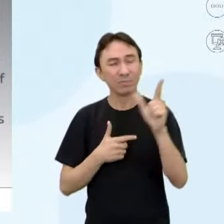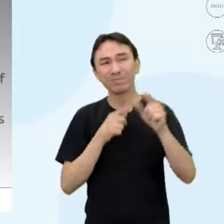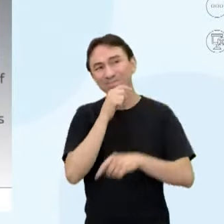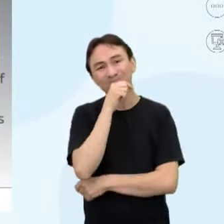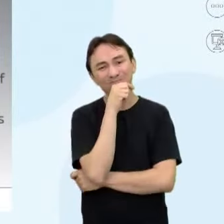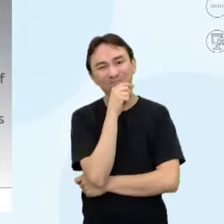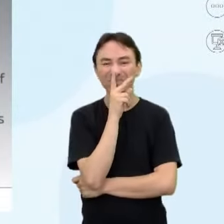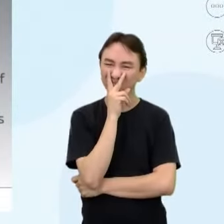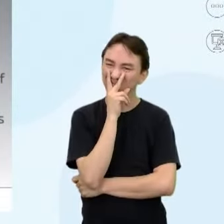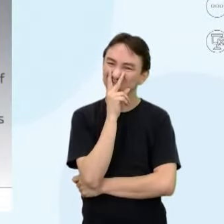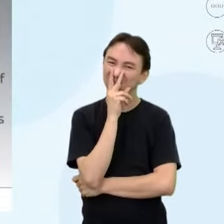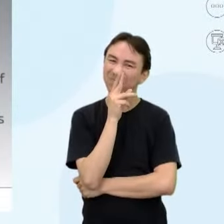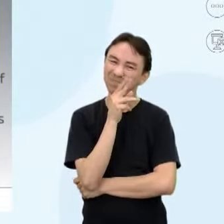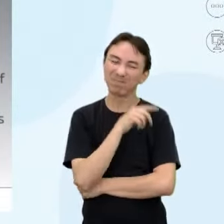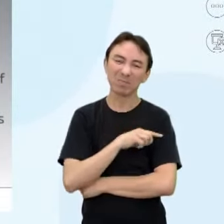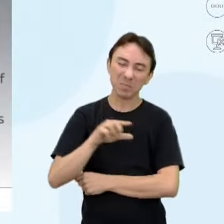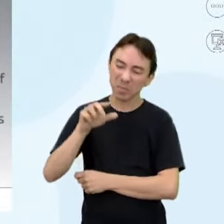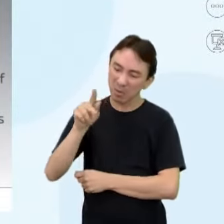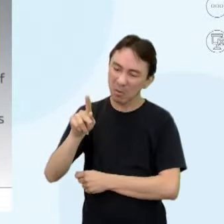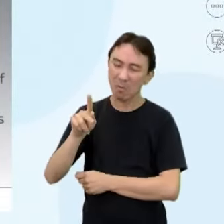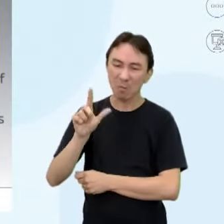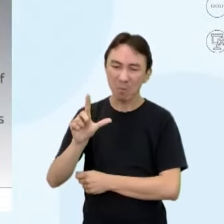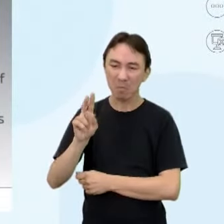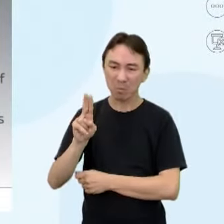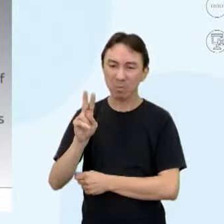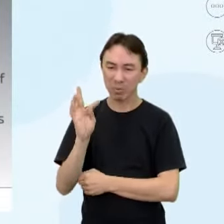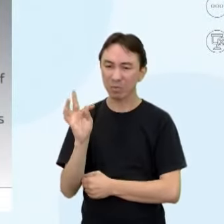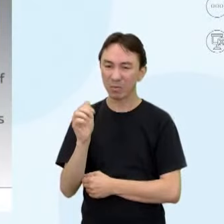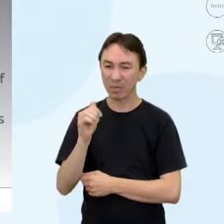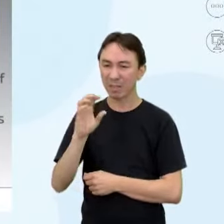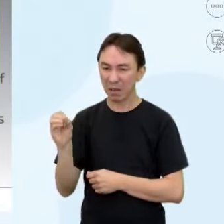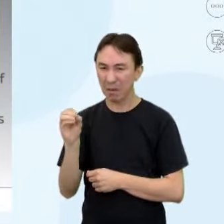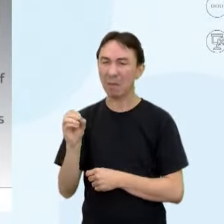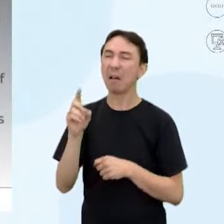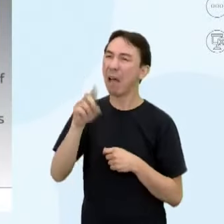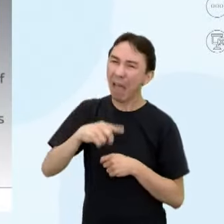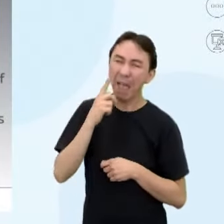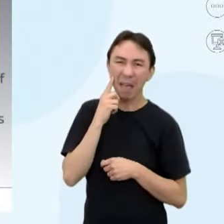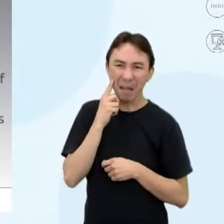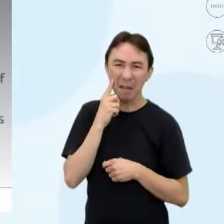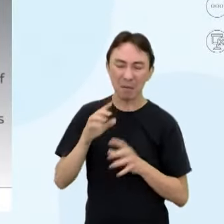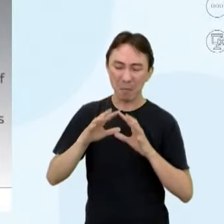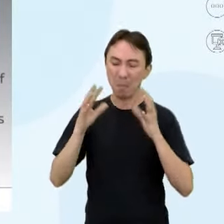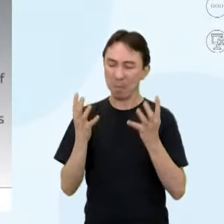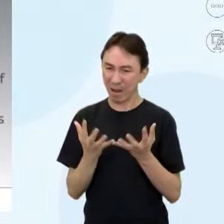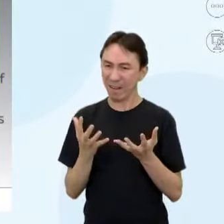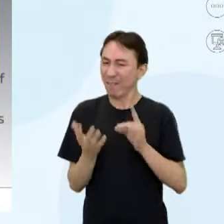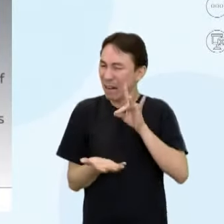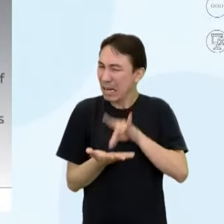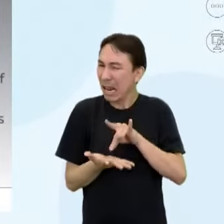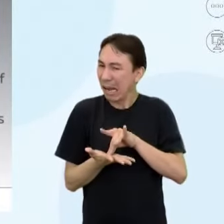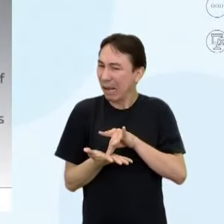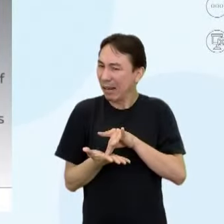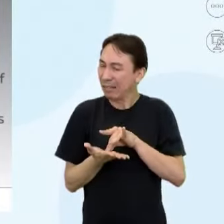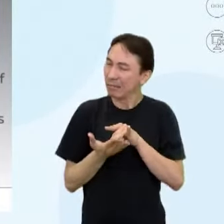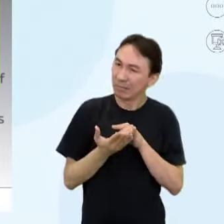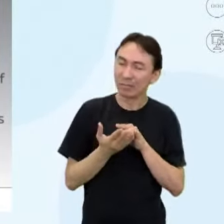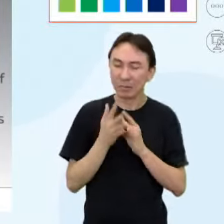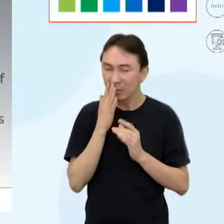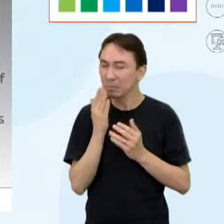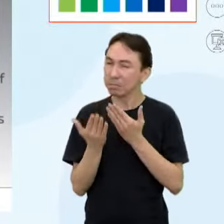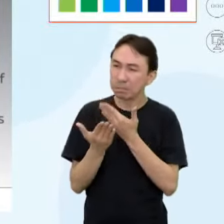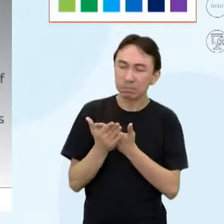assim, será que Plutão realmente é um planeta? Então, foi o que a gente viu lá. Deve estar aqui do lado